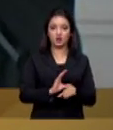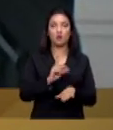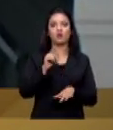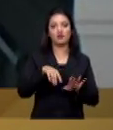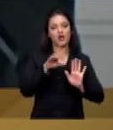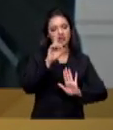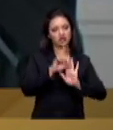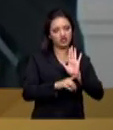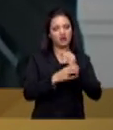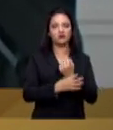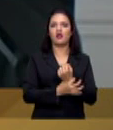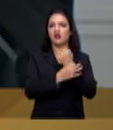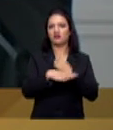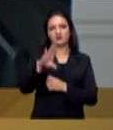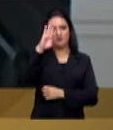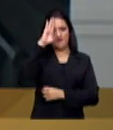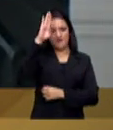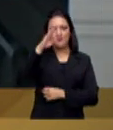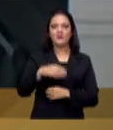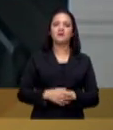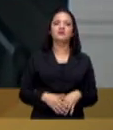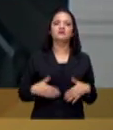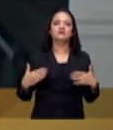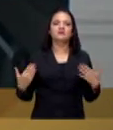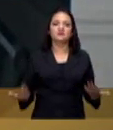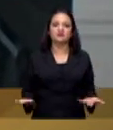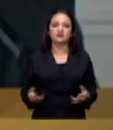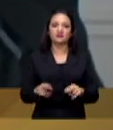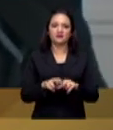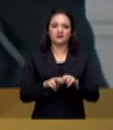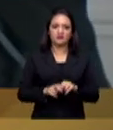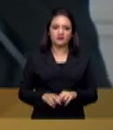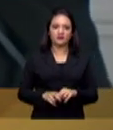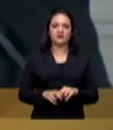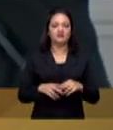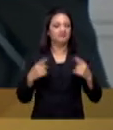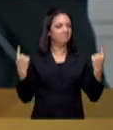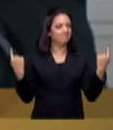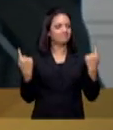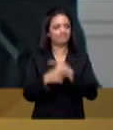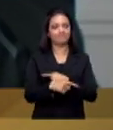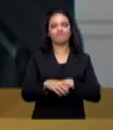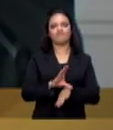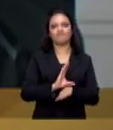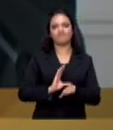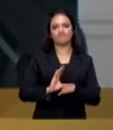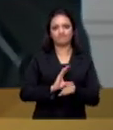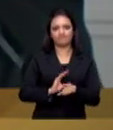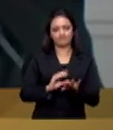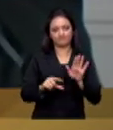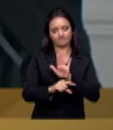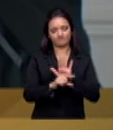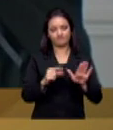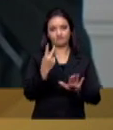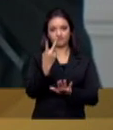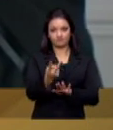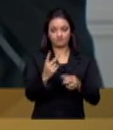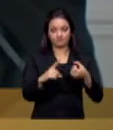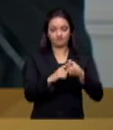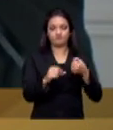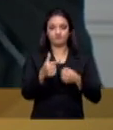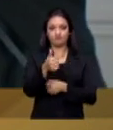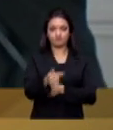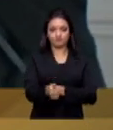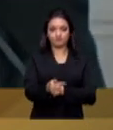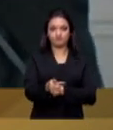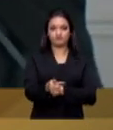direitos e garantias fundamentais. Desta forma, declaro inconstitucional o parágrafo 2º do artigo